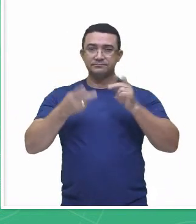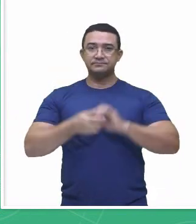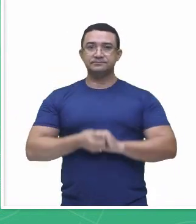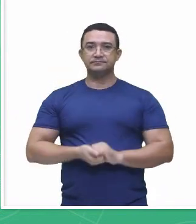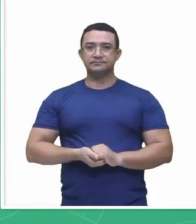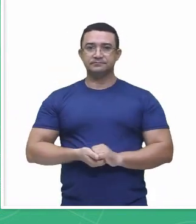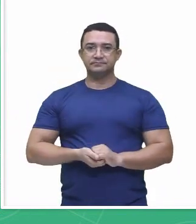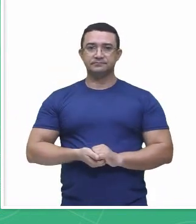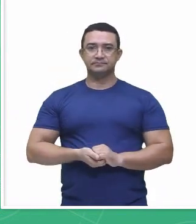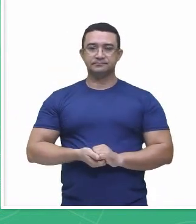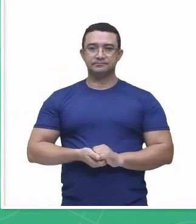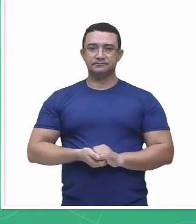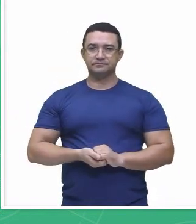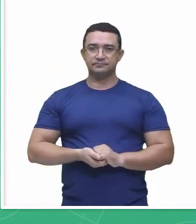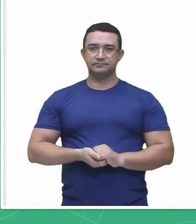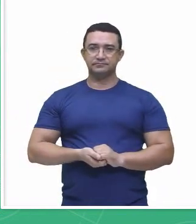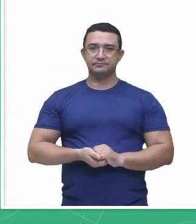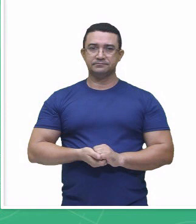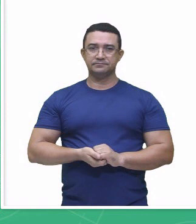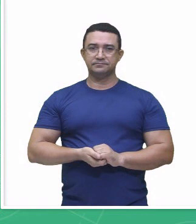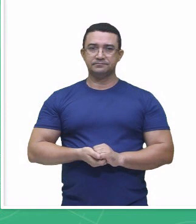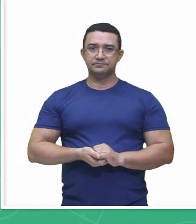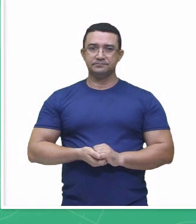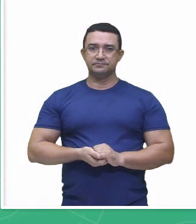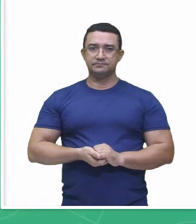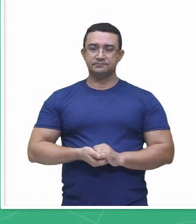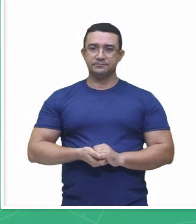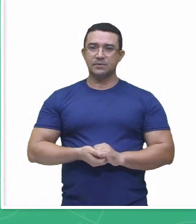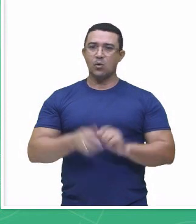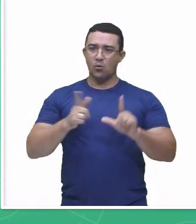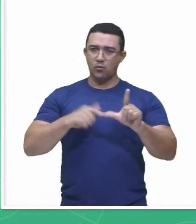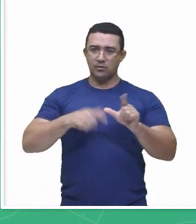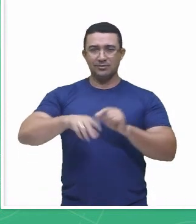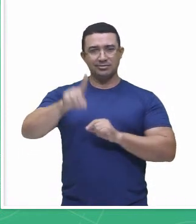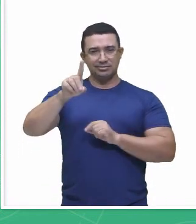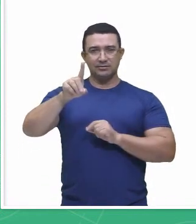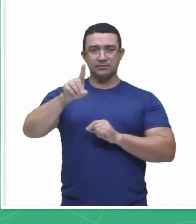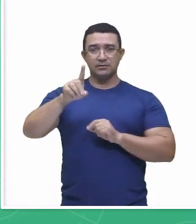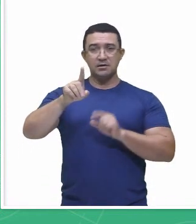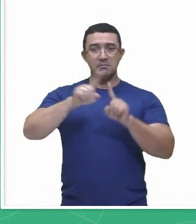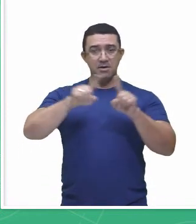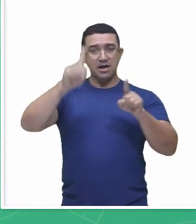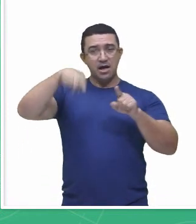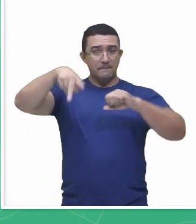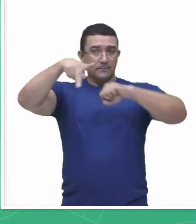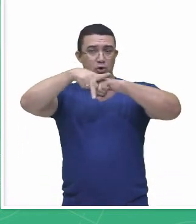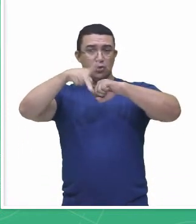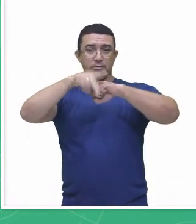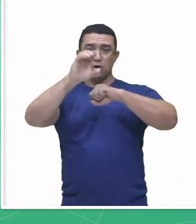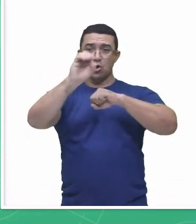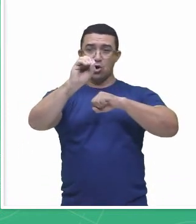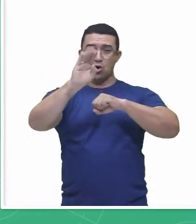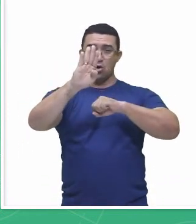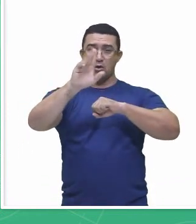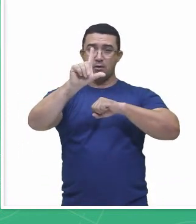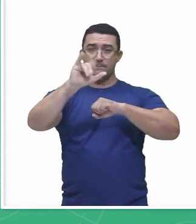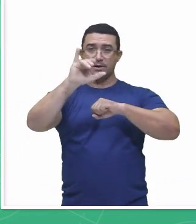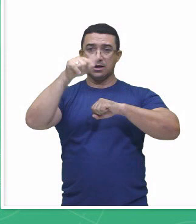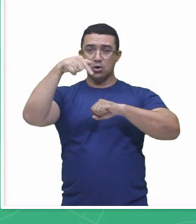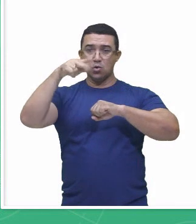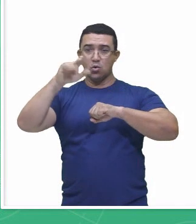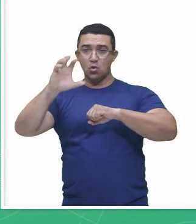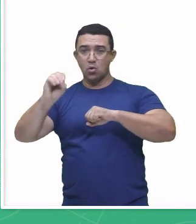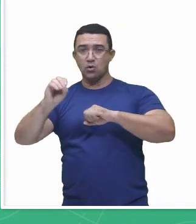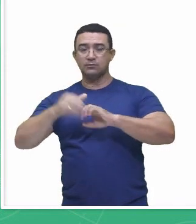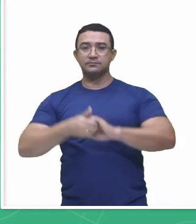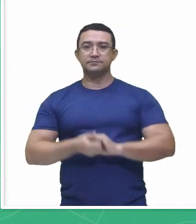do plural, tá? Letra D, só que ele é oblíquo, tá bom? E por ser oblíquo,